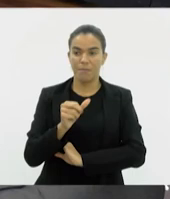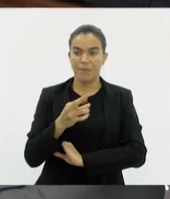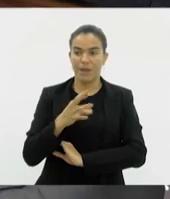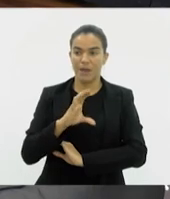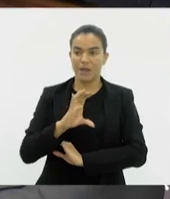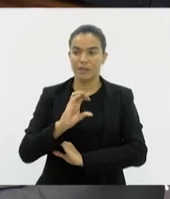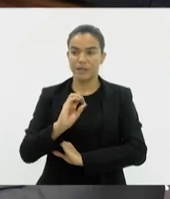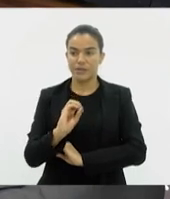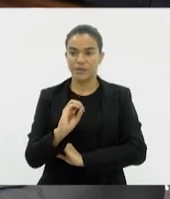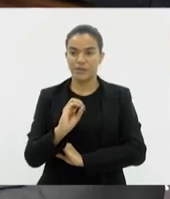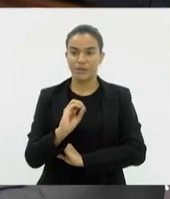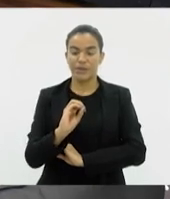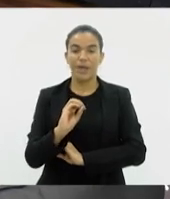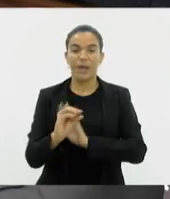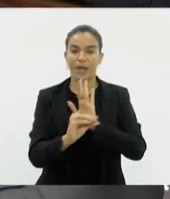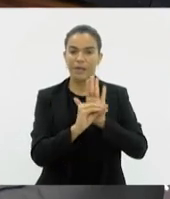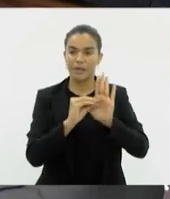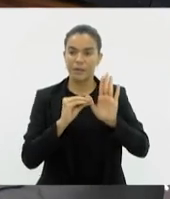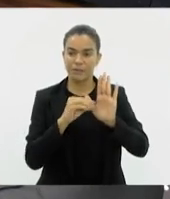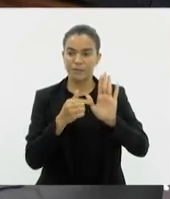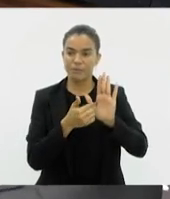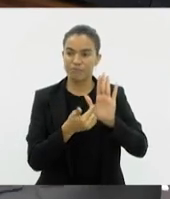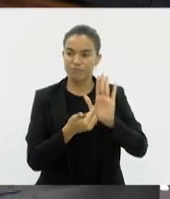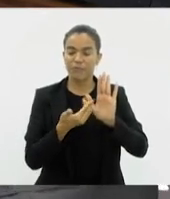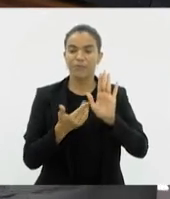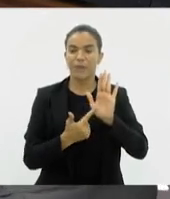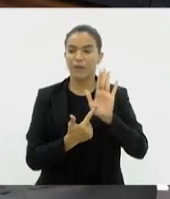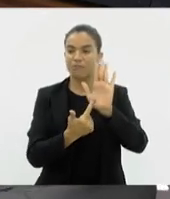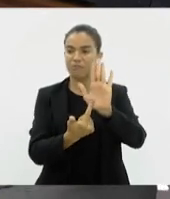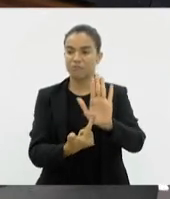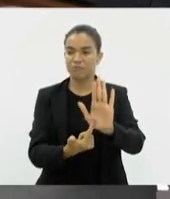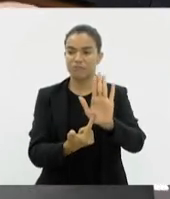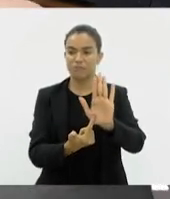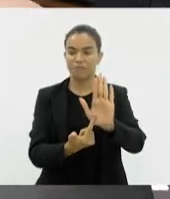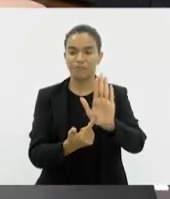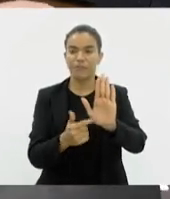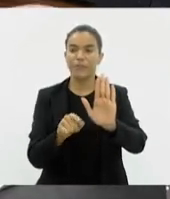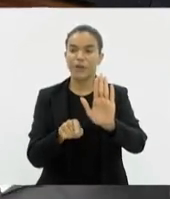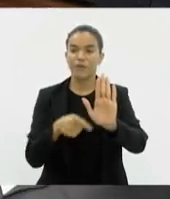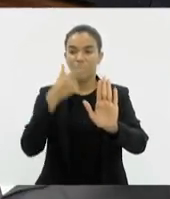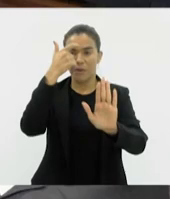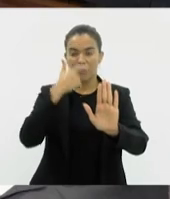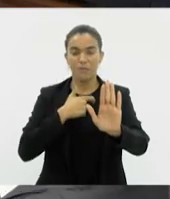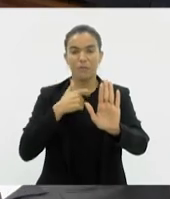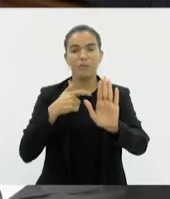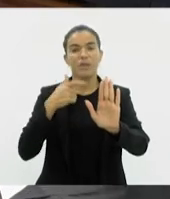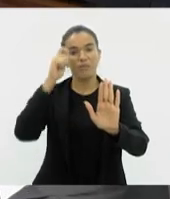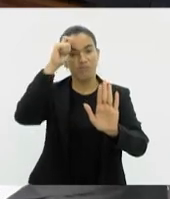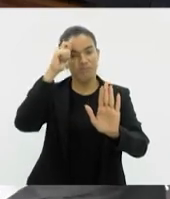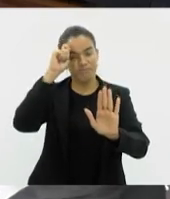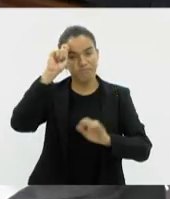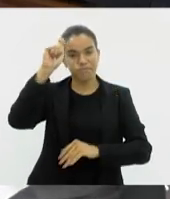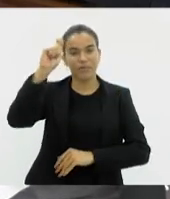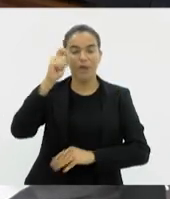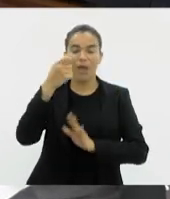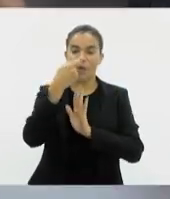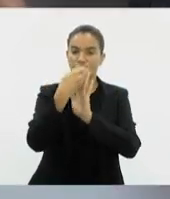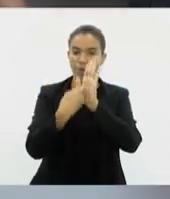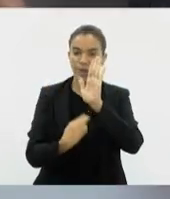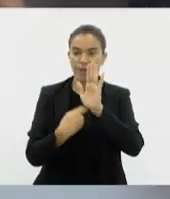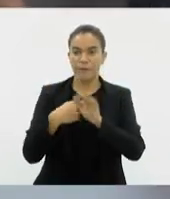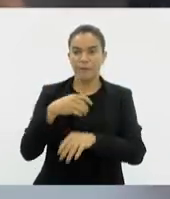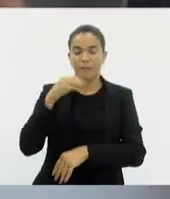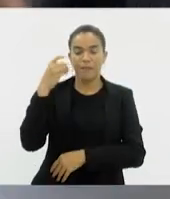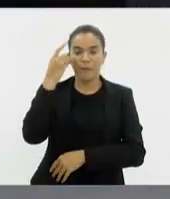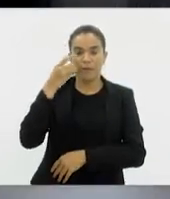Canella. A emenda, né, que foi apresentada foi de minha autoria. Agradecer ao relator, deputado